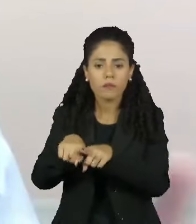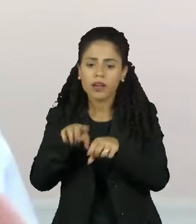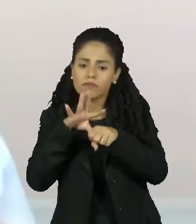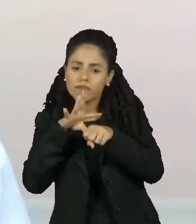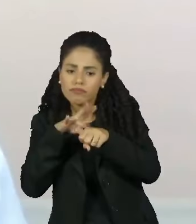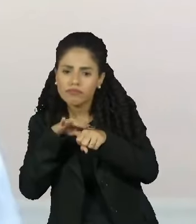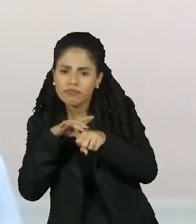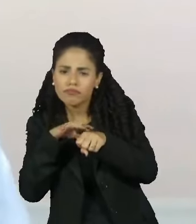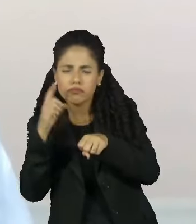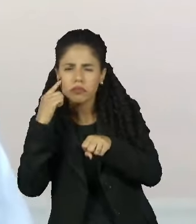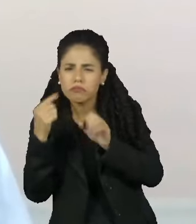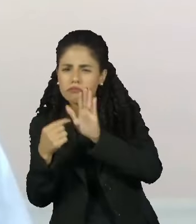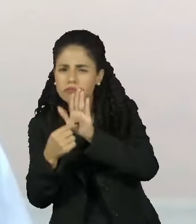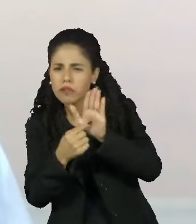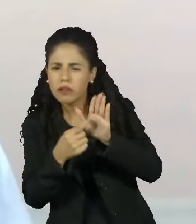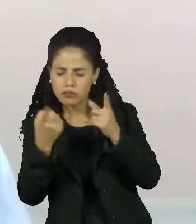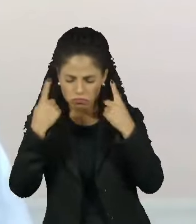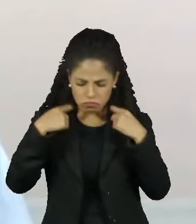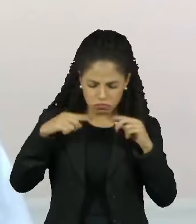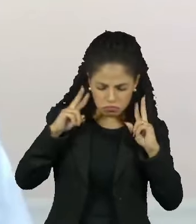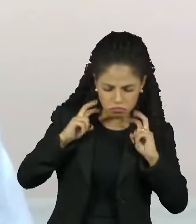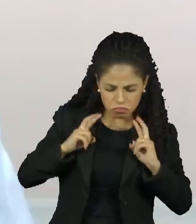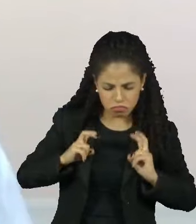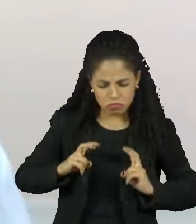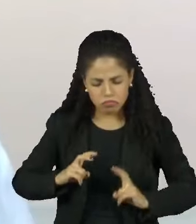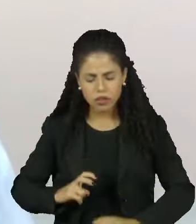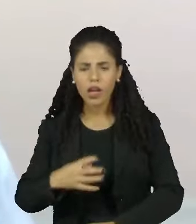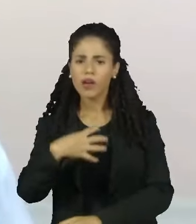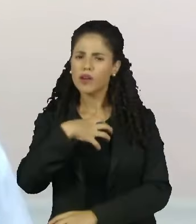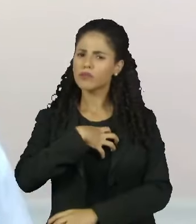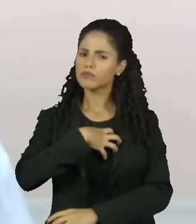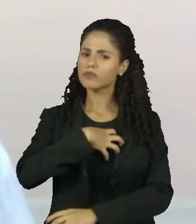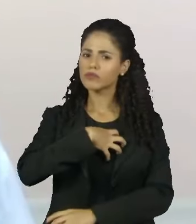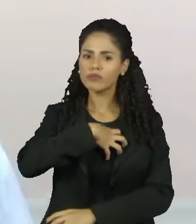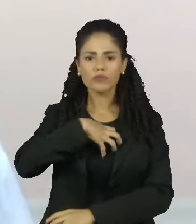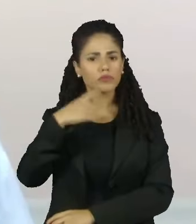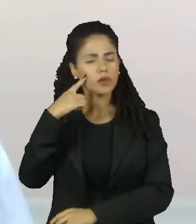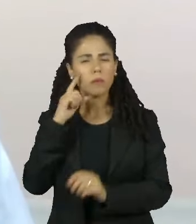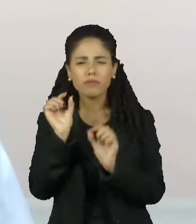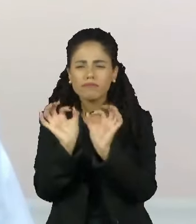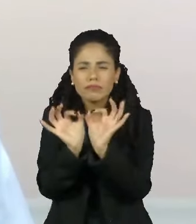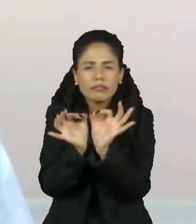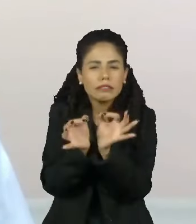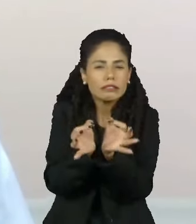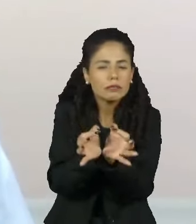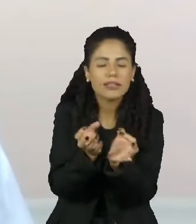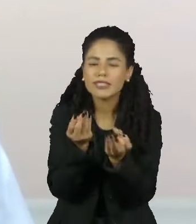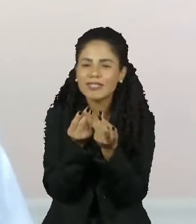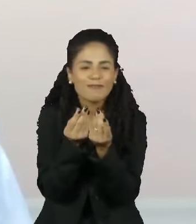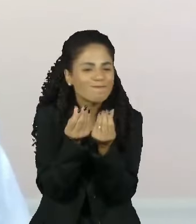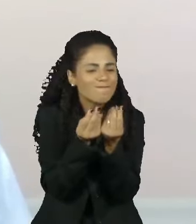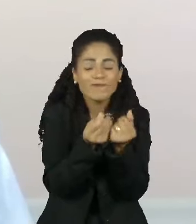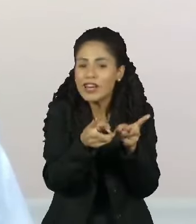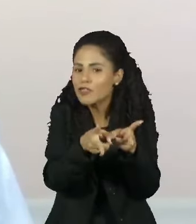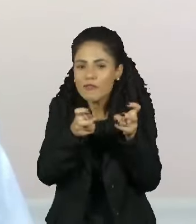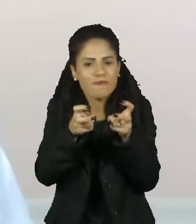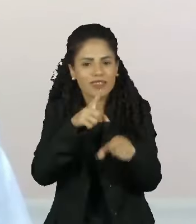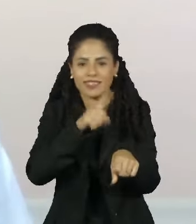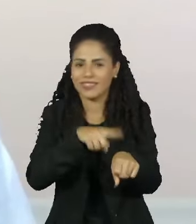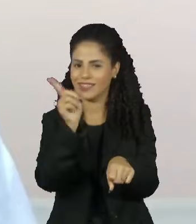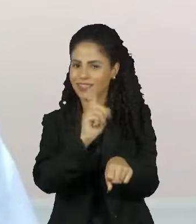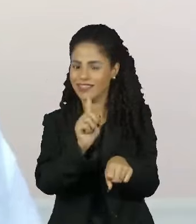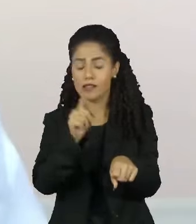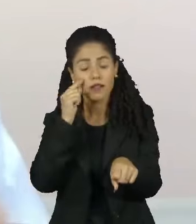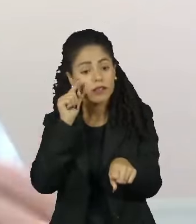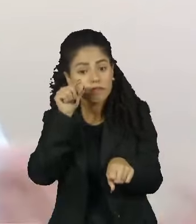começam a apresentar alguns sintomas, muitos sinais muito discretos. Então, o artigo chama atenção para